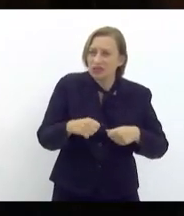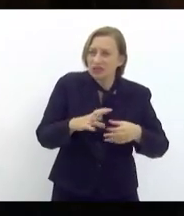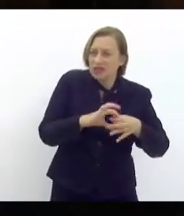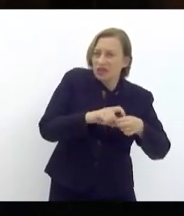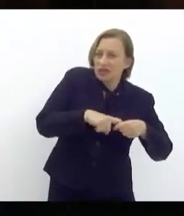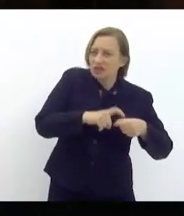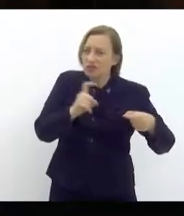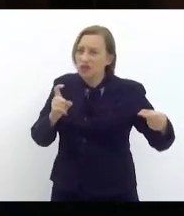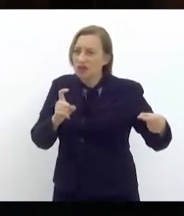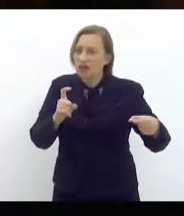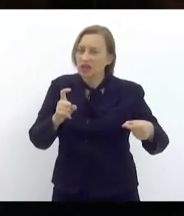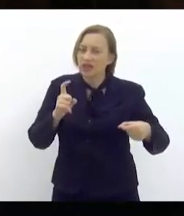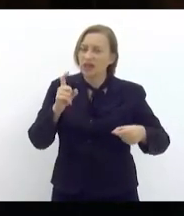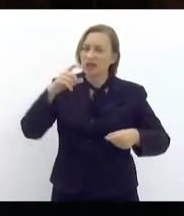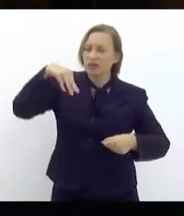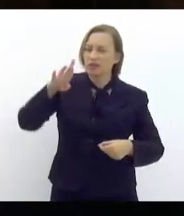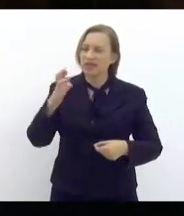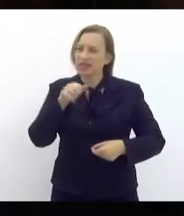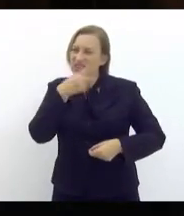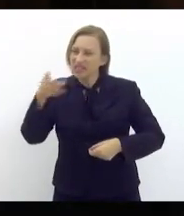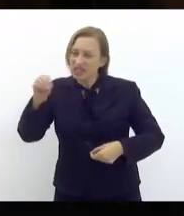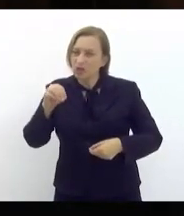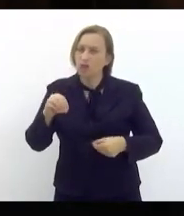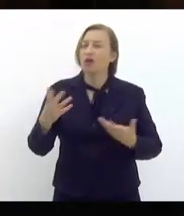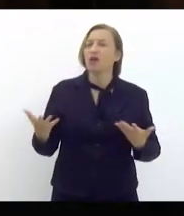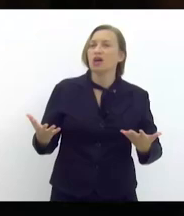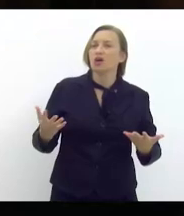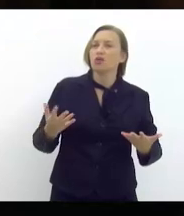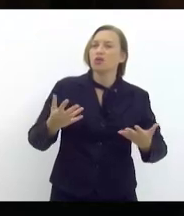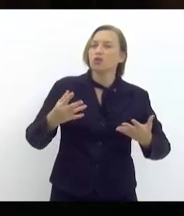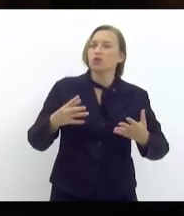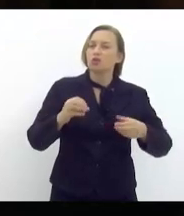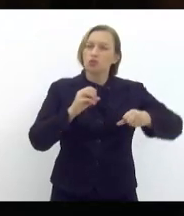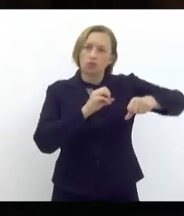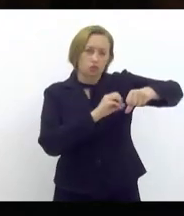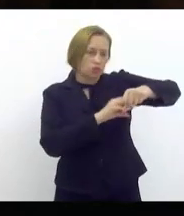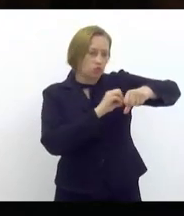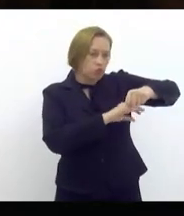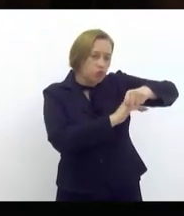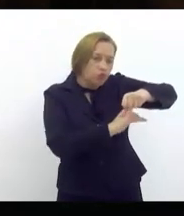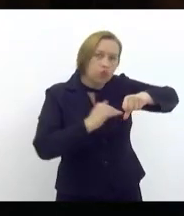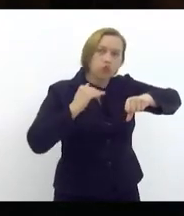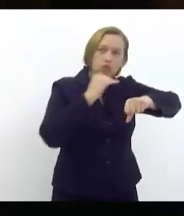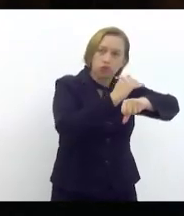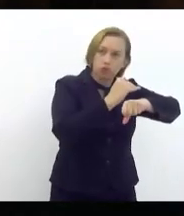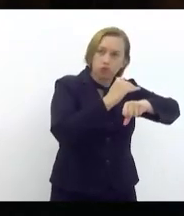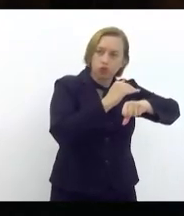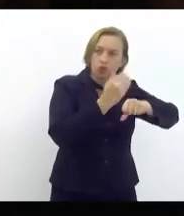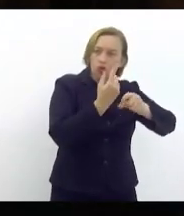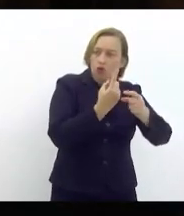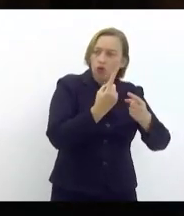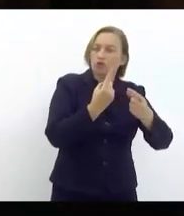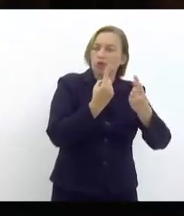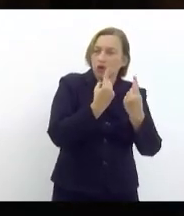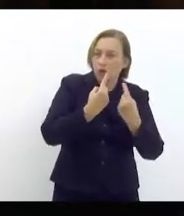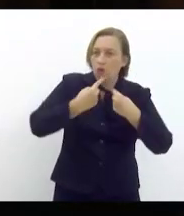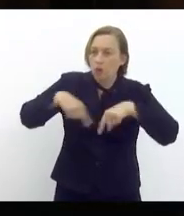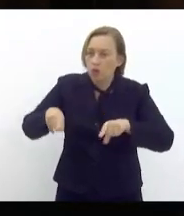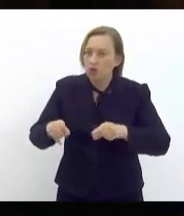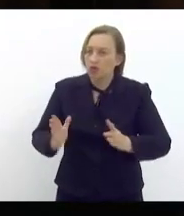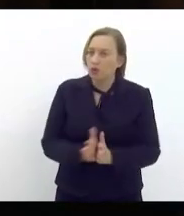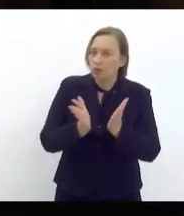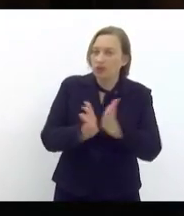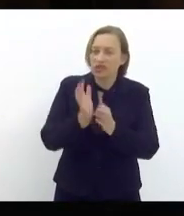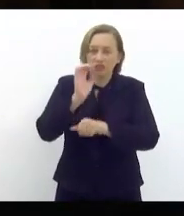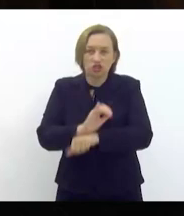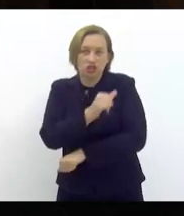entendendo que os fundos soberanos e sobretudo o fundo de combate à pobreza no estado do Rio de Janeiro precisariam